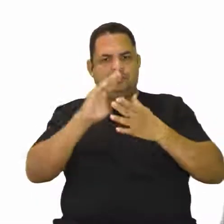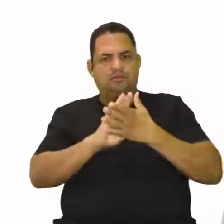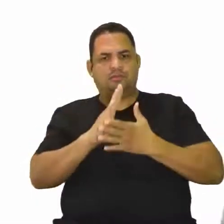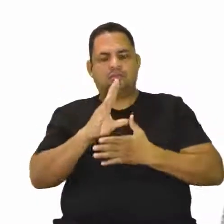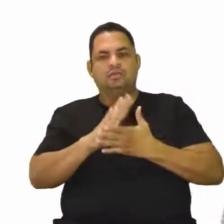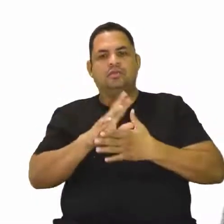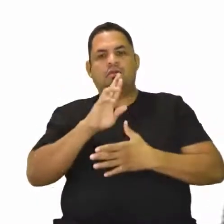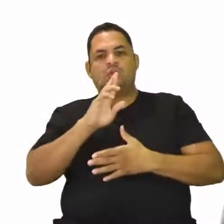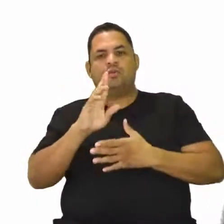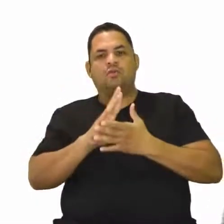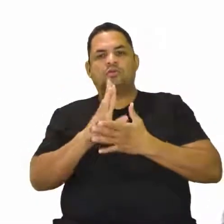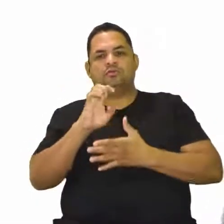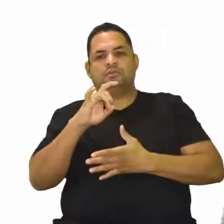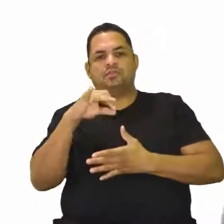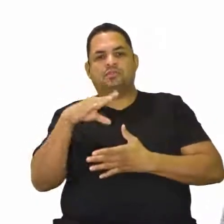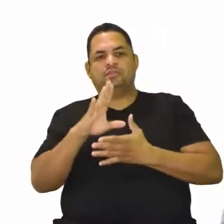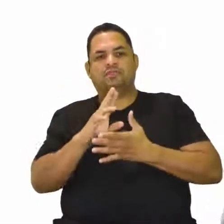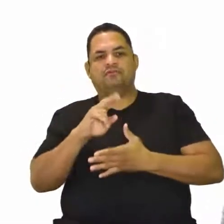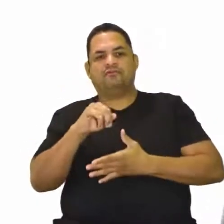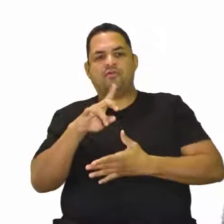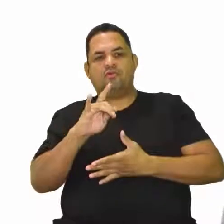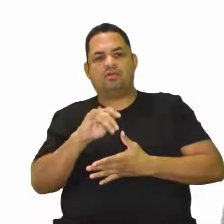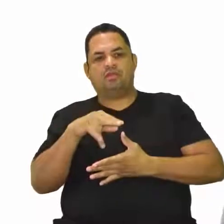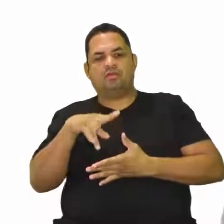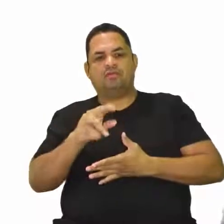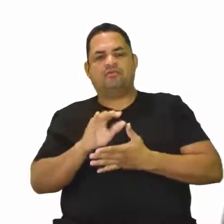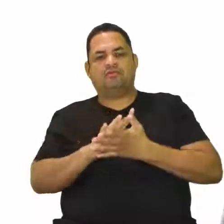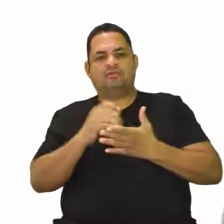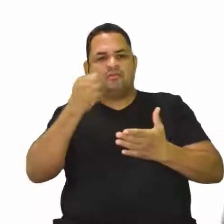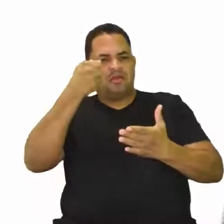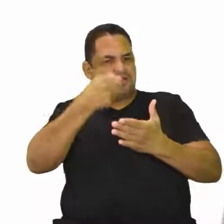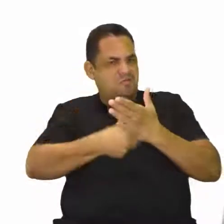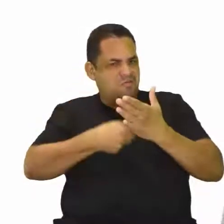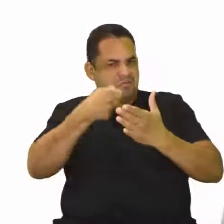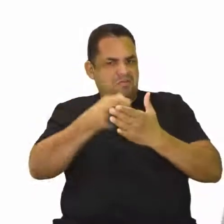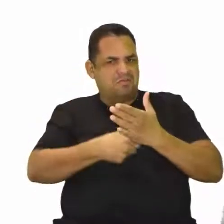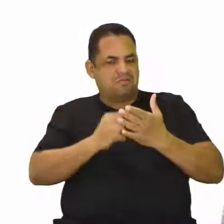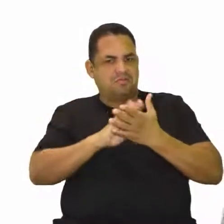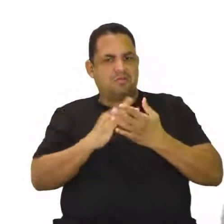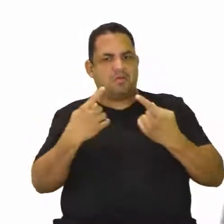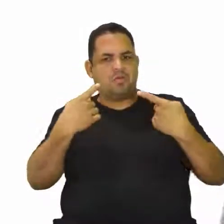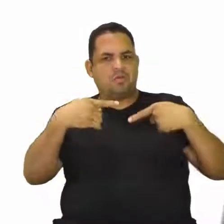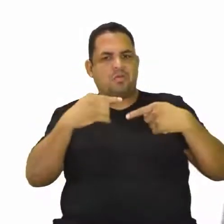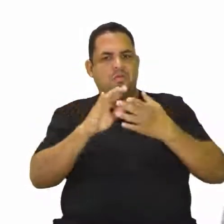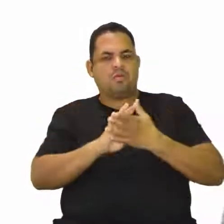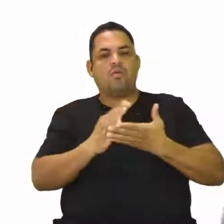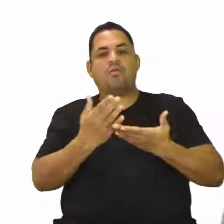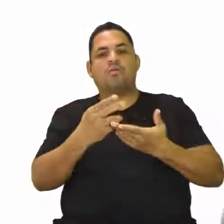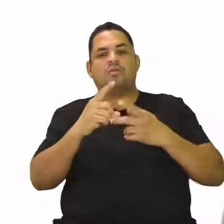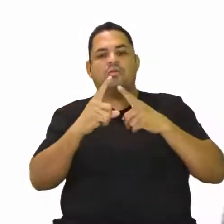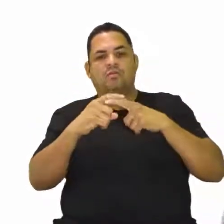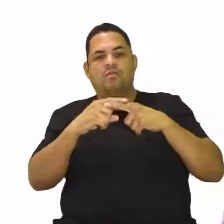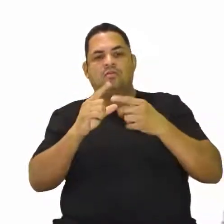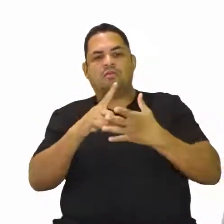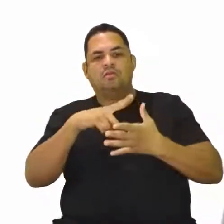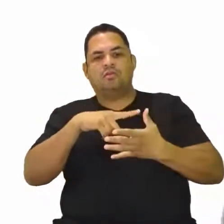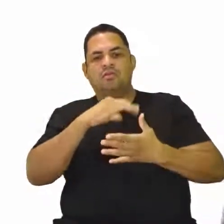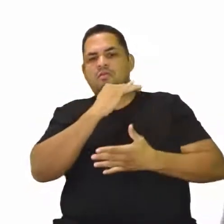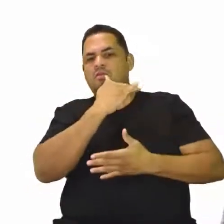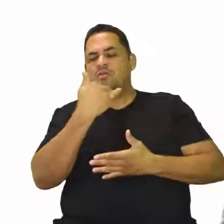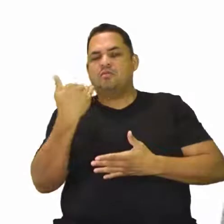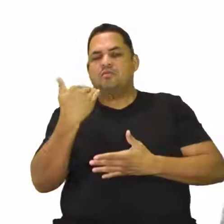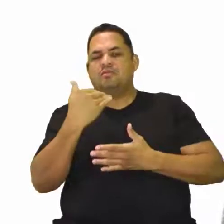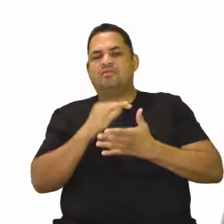Dimitri boca 9 na luta contra os nazistas tenha se